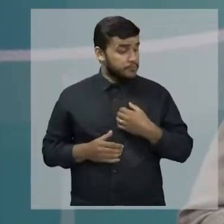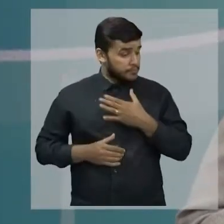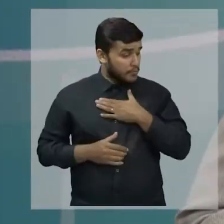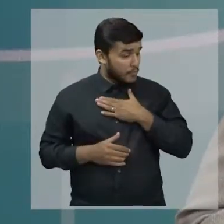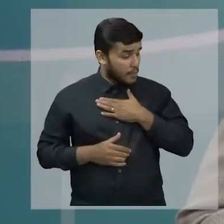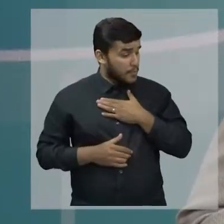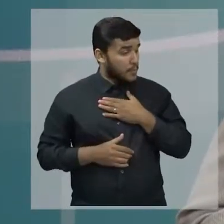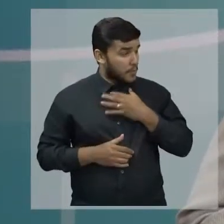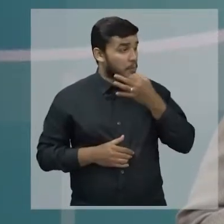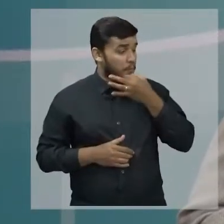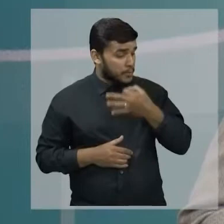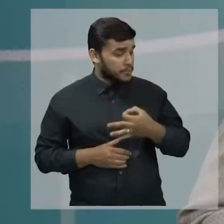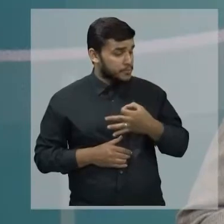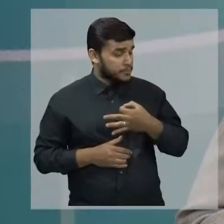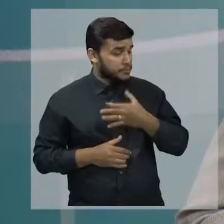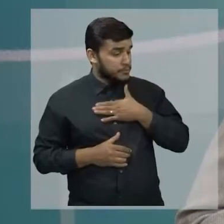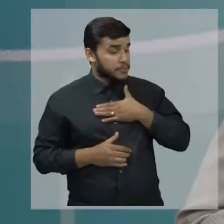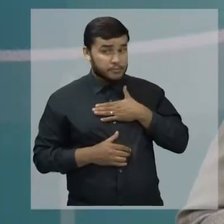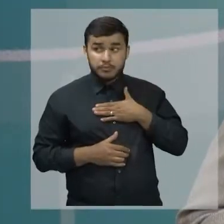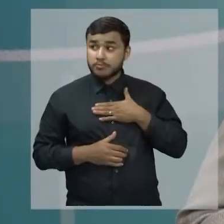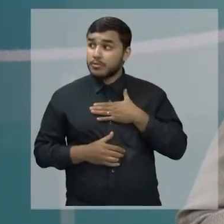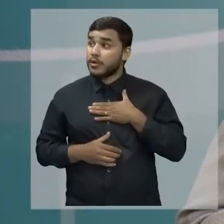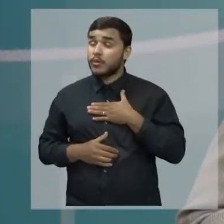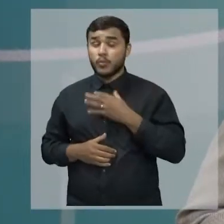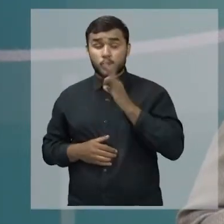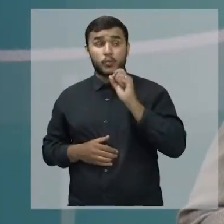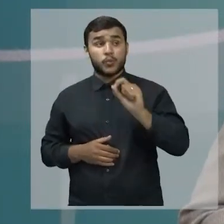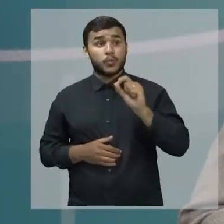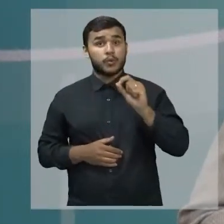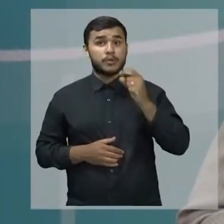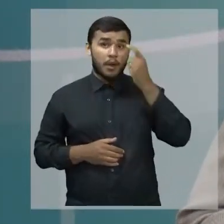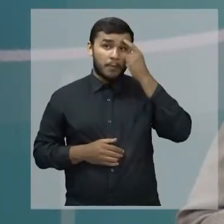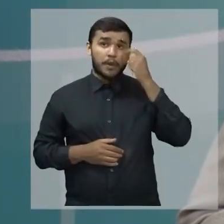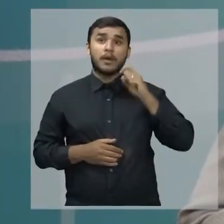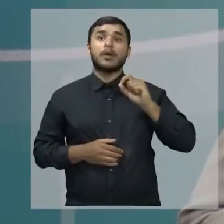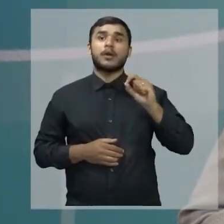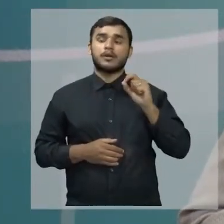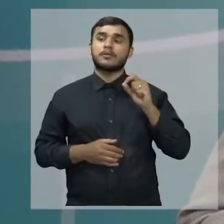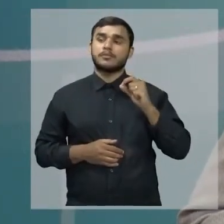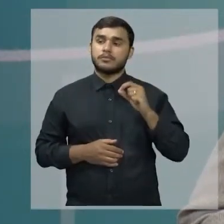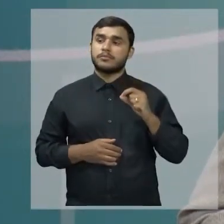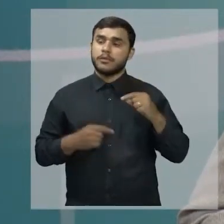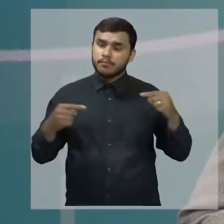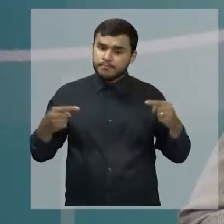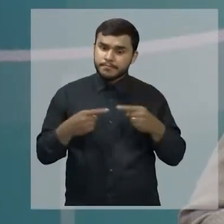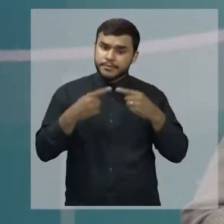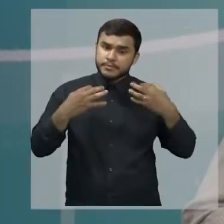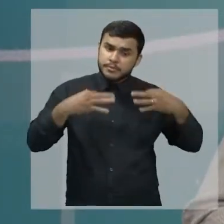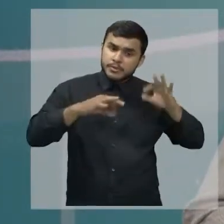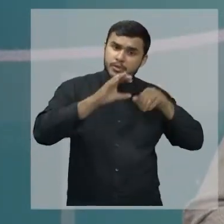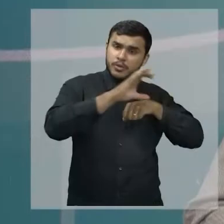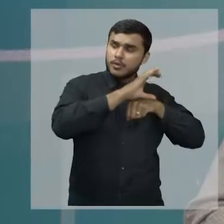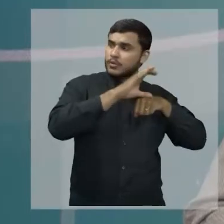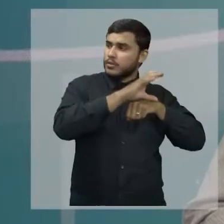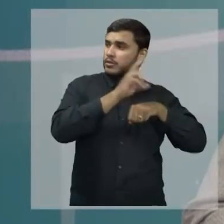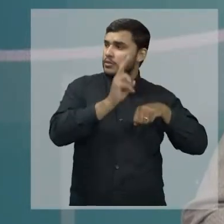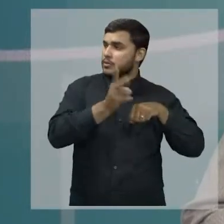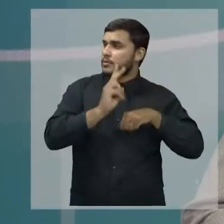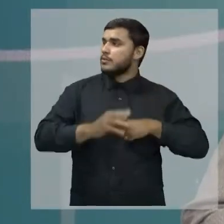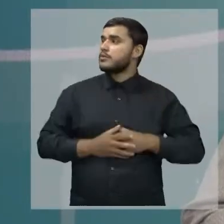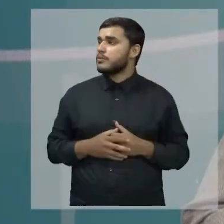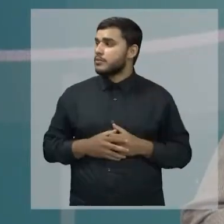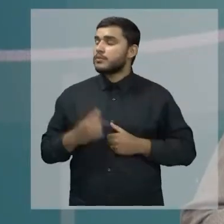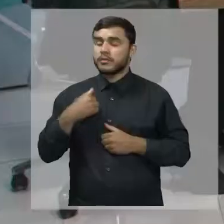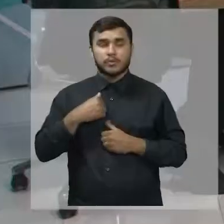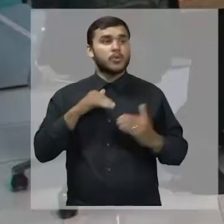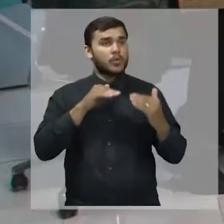nesse aspecto eu sou conservador, que seja respeitando a Constituição. Que receba. Porque o fato de vir... Já acompanha a Rosa Weber. Acompanha a Rosa Weber